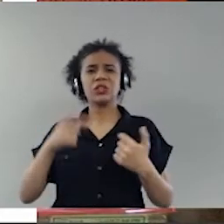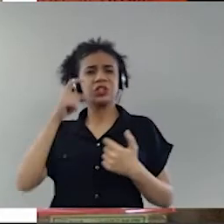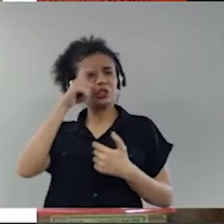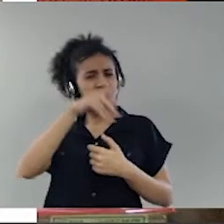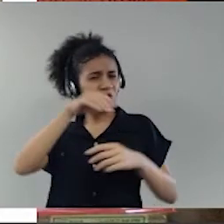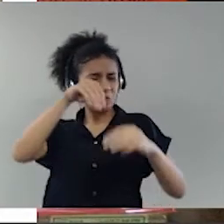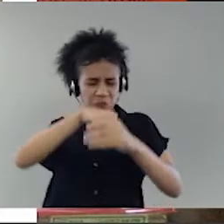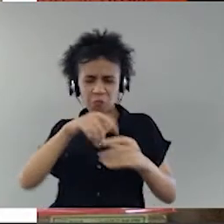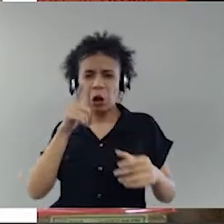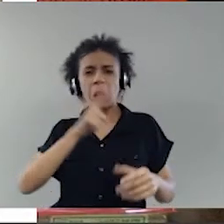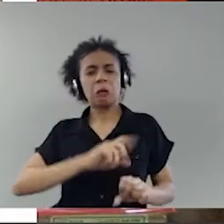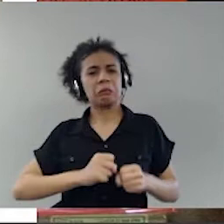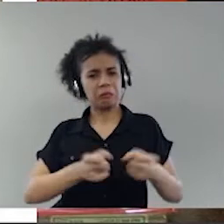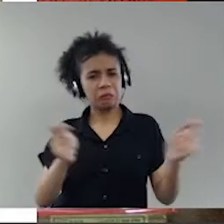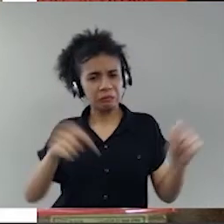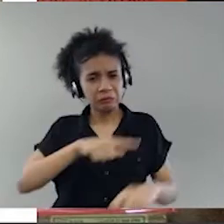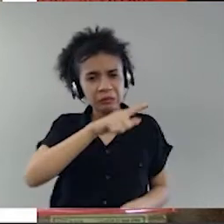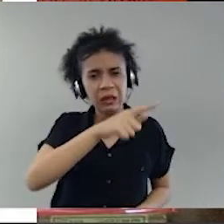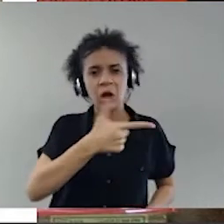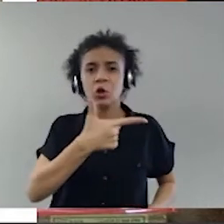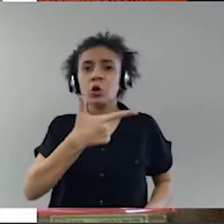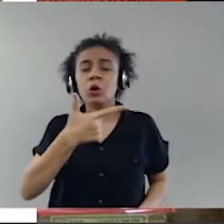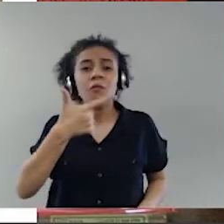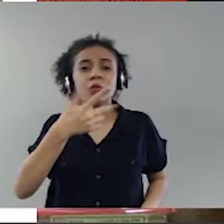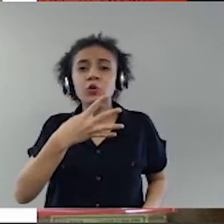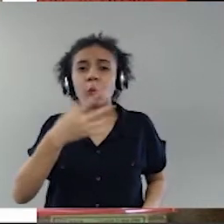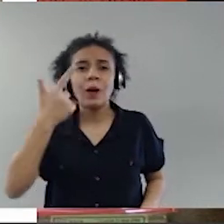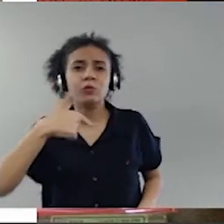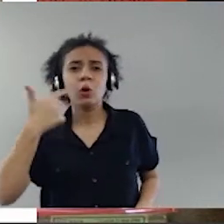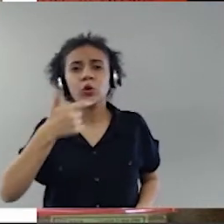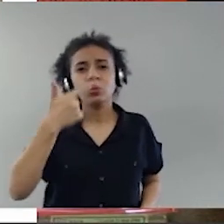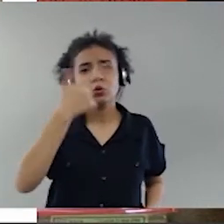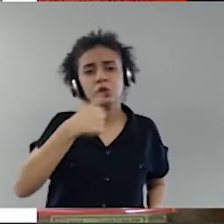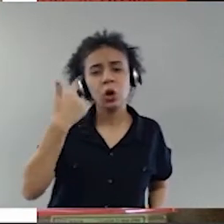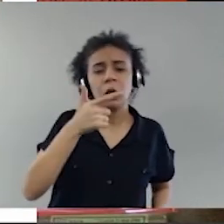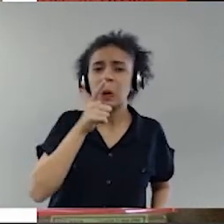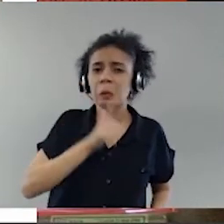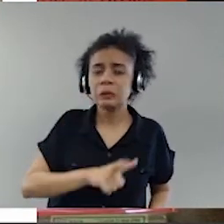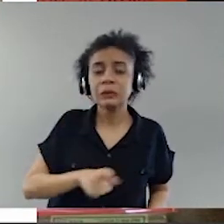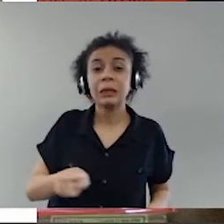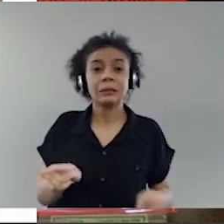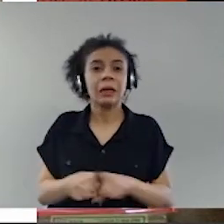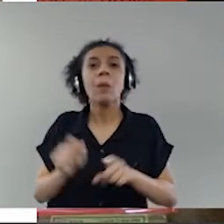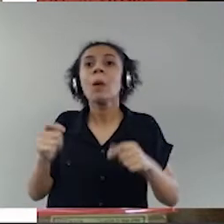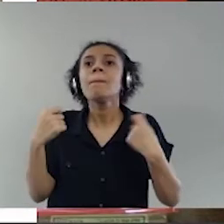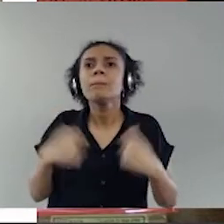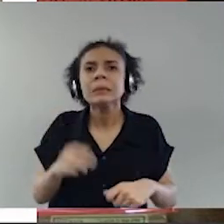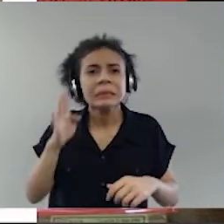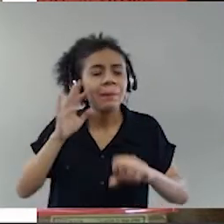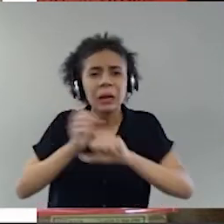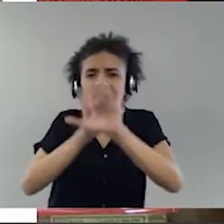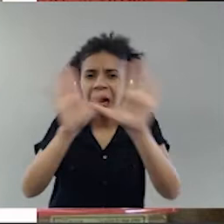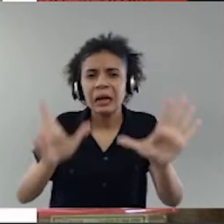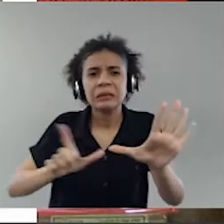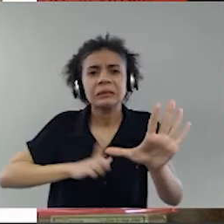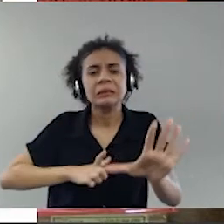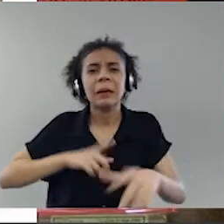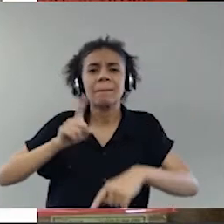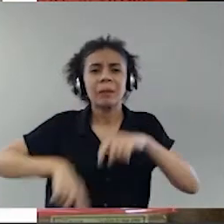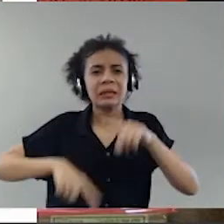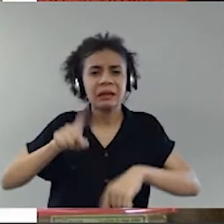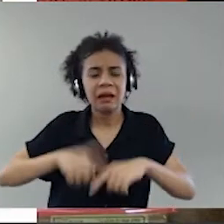complexas em 12, 24 horas. Eles sabem o que precisam, eles têm